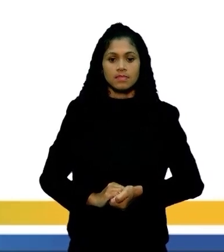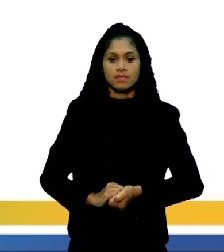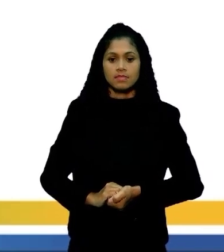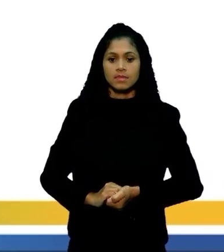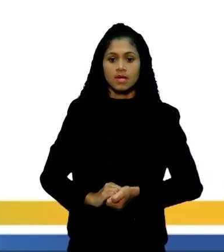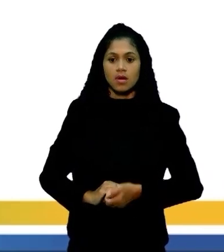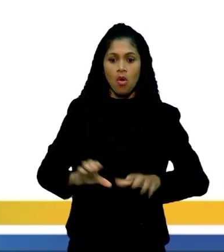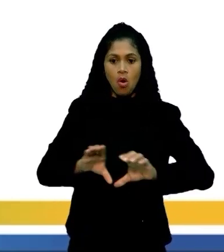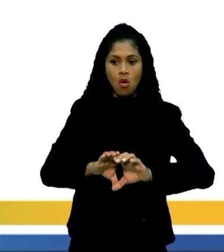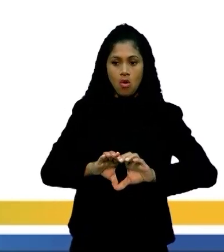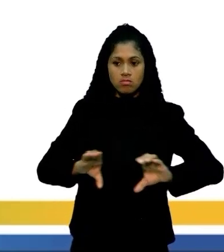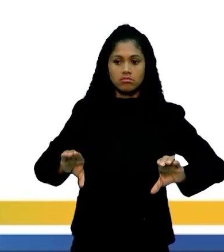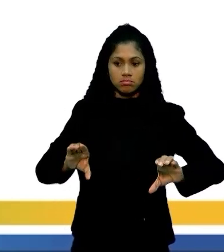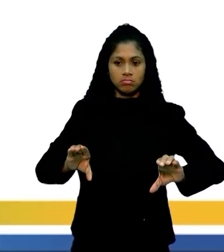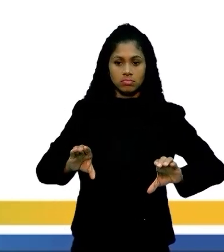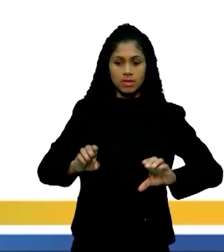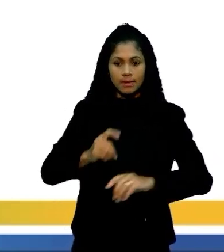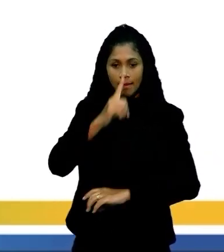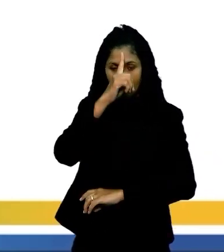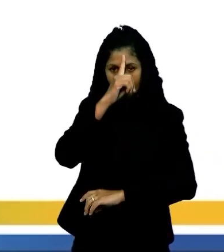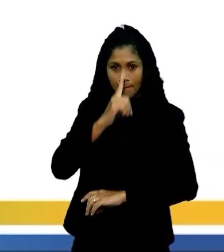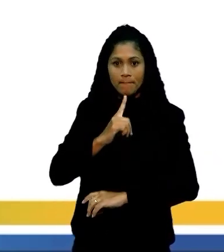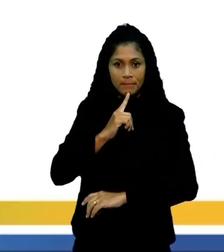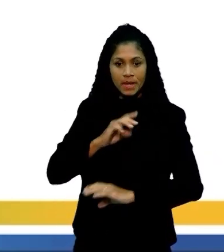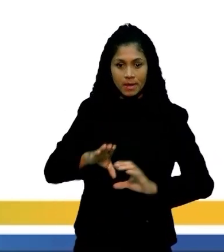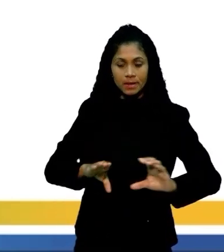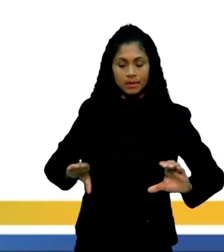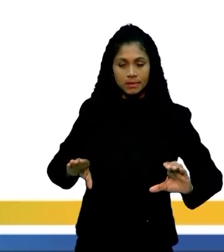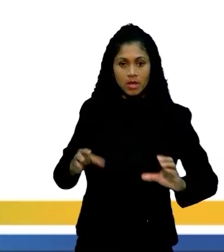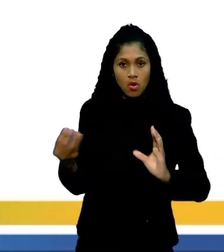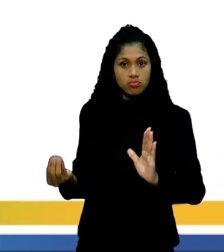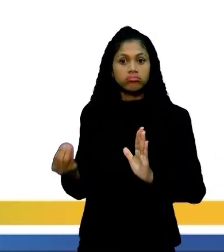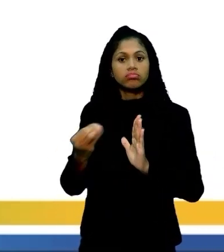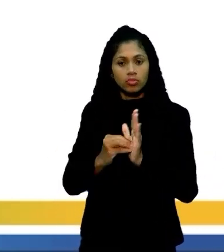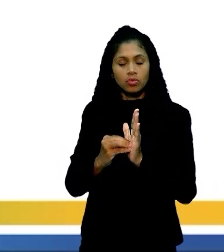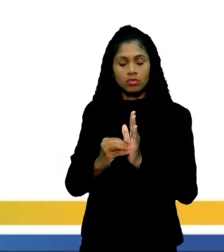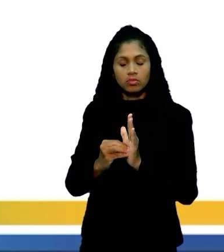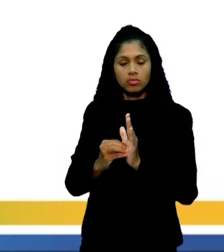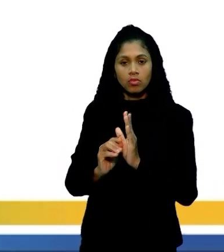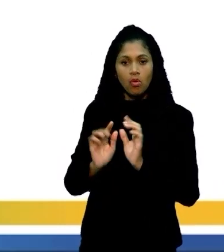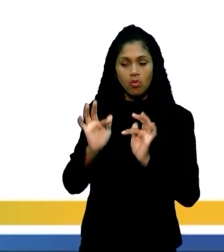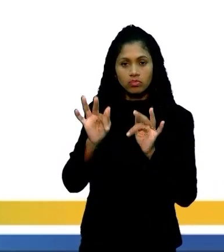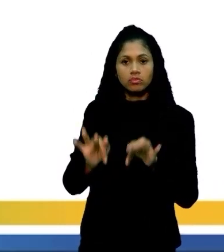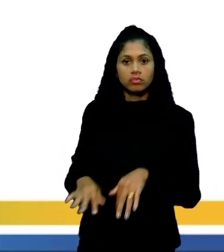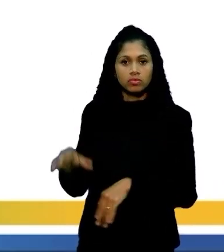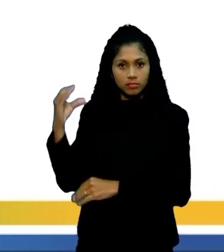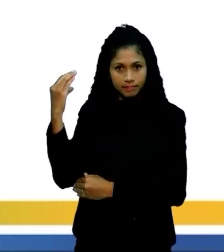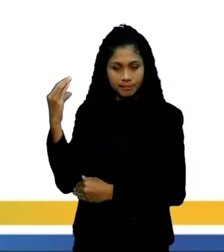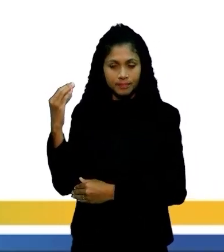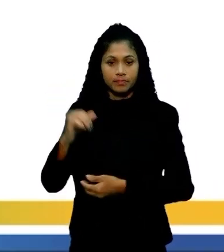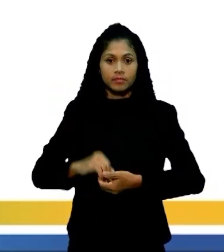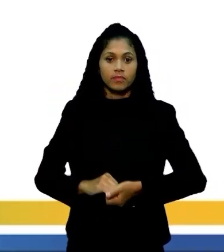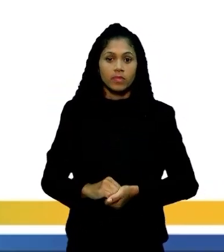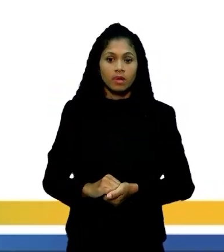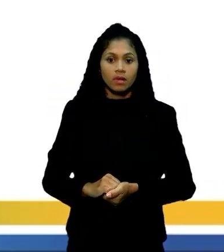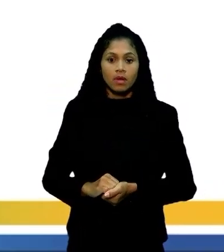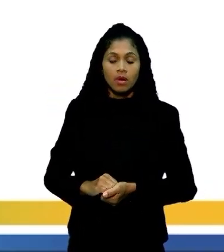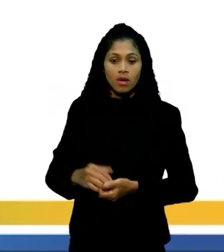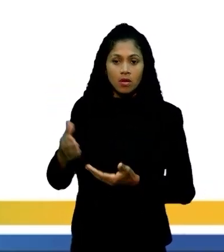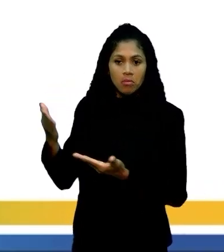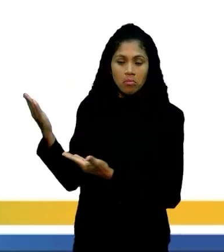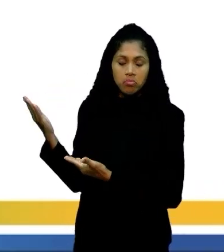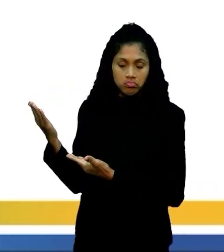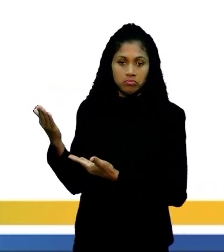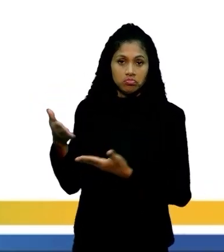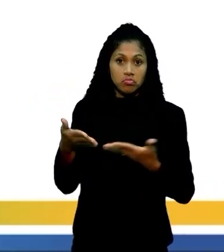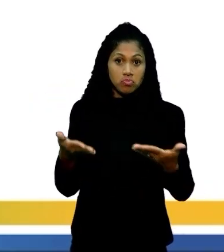Então aqui vocês podem observar a tabela periódica na sua configuração atual como nós conhecemos hoje, com